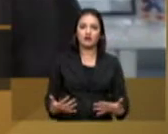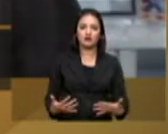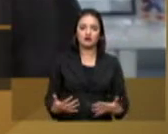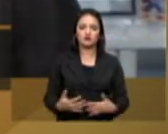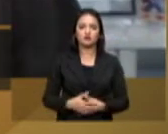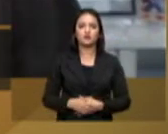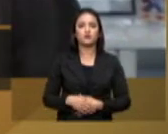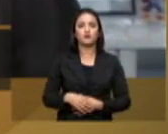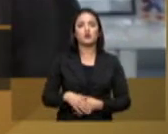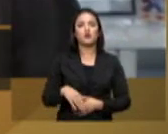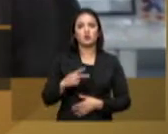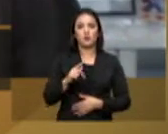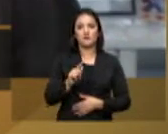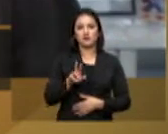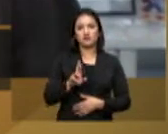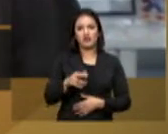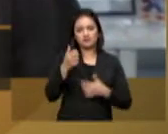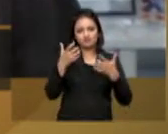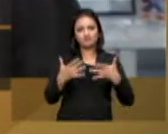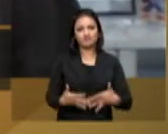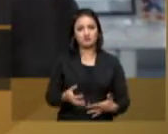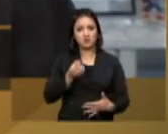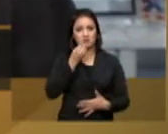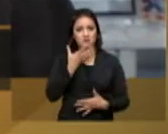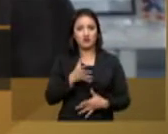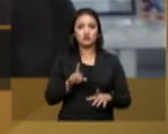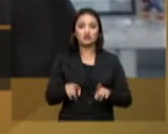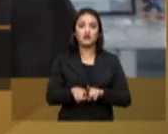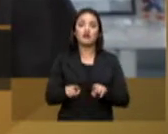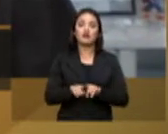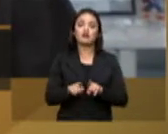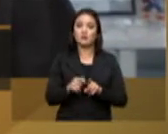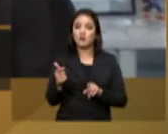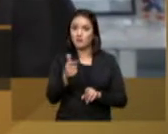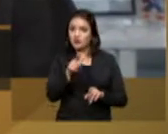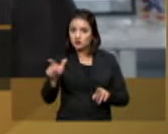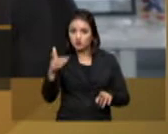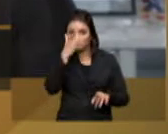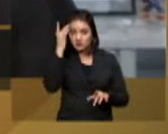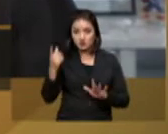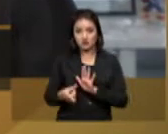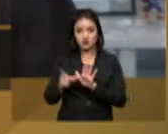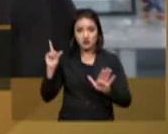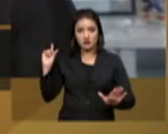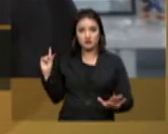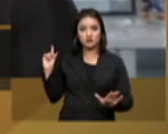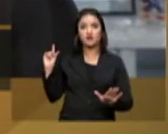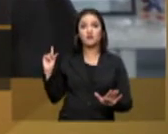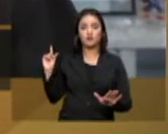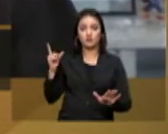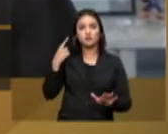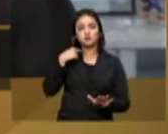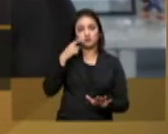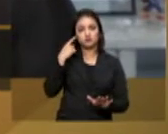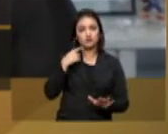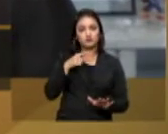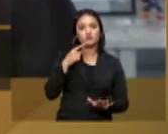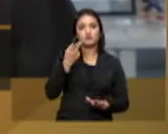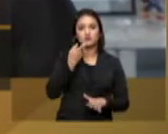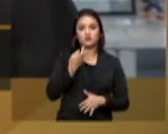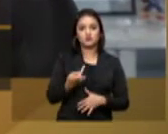do Procurador-Geral da República e foi muito bem explanada aqui pelos demais, pelos advogados que aqui me